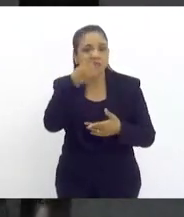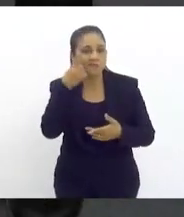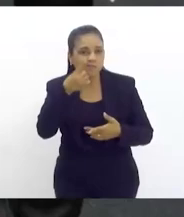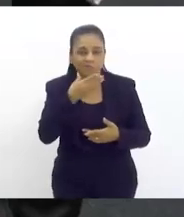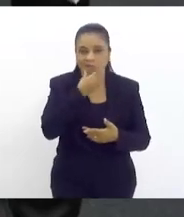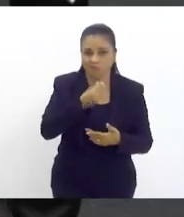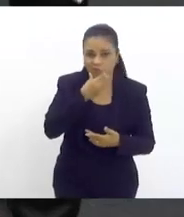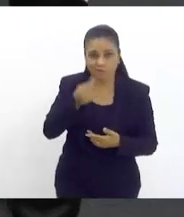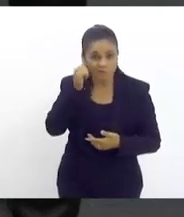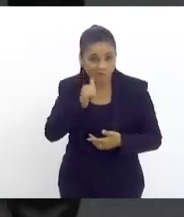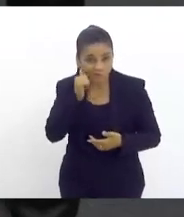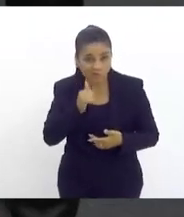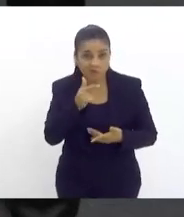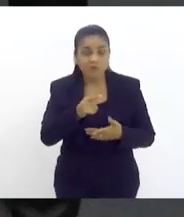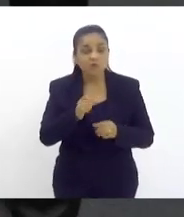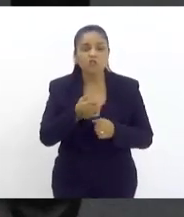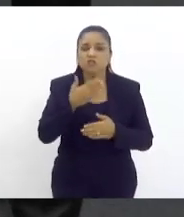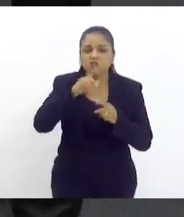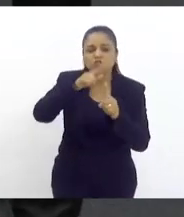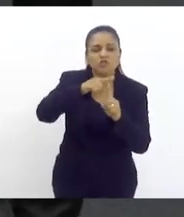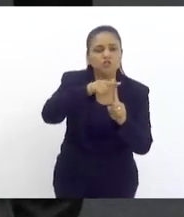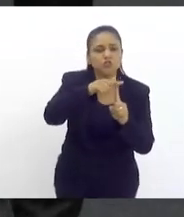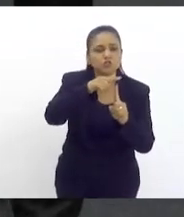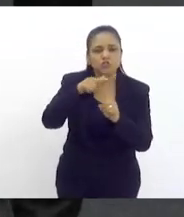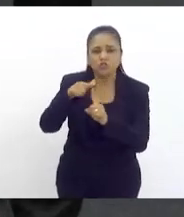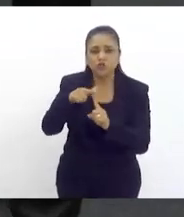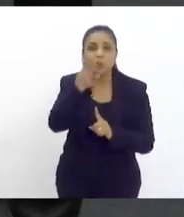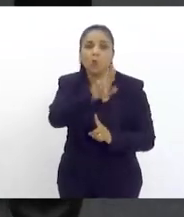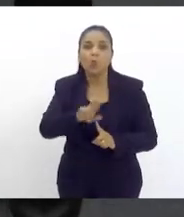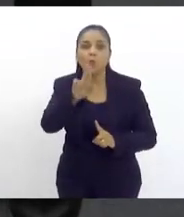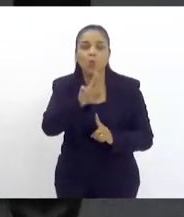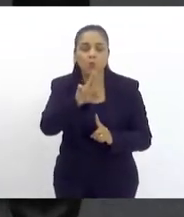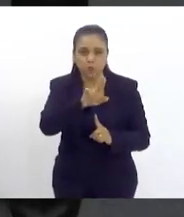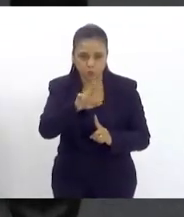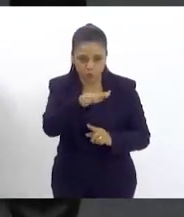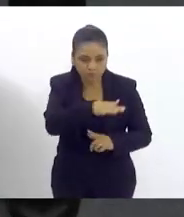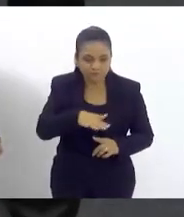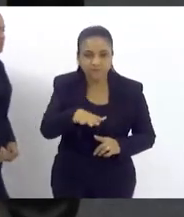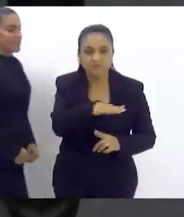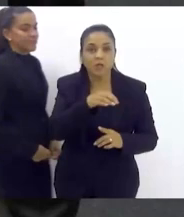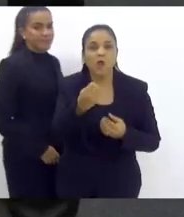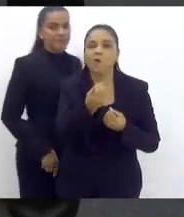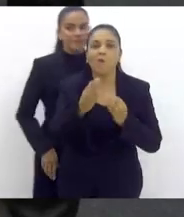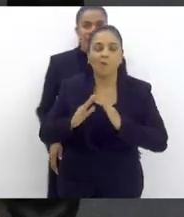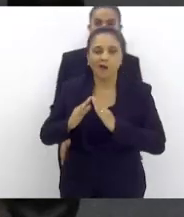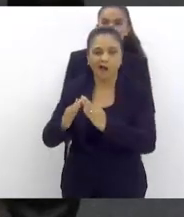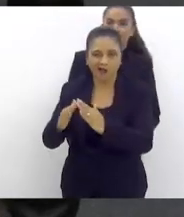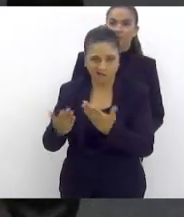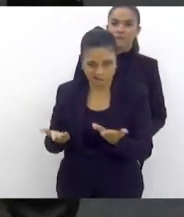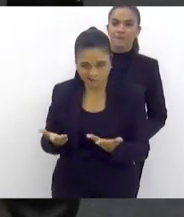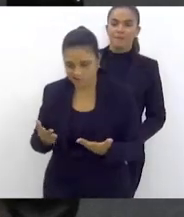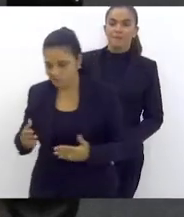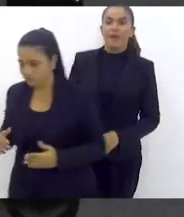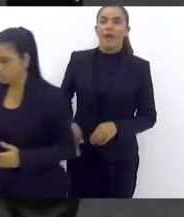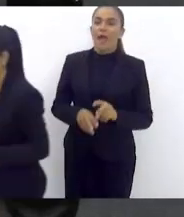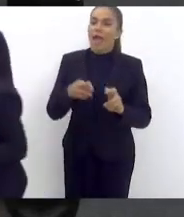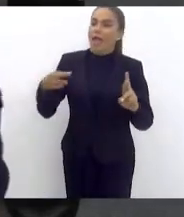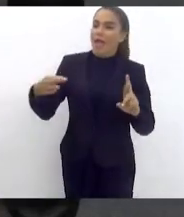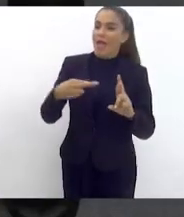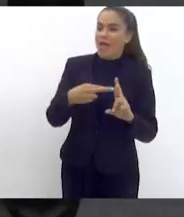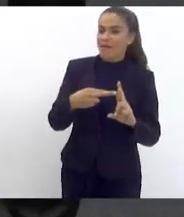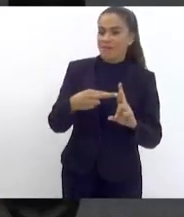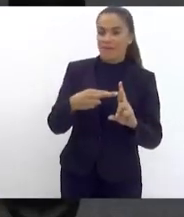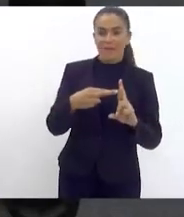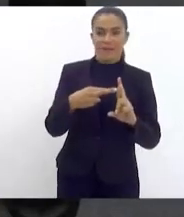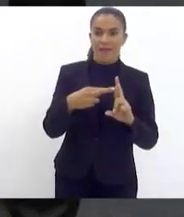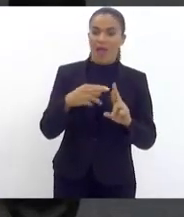deputadas sobre que tipo de sessão de uso é esse, que é referente à casa de referência Almerinda